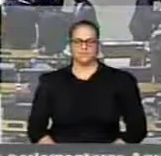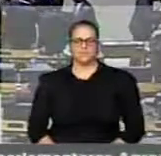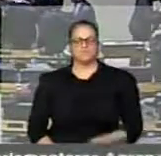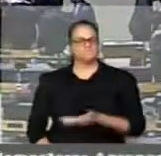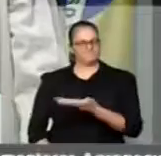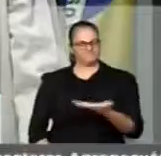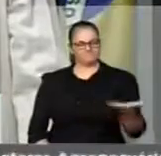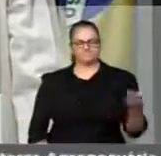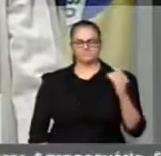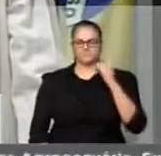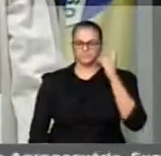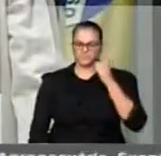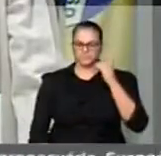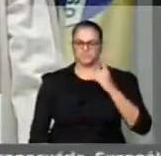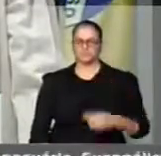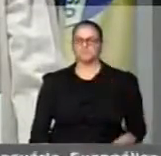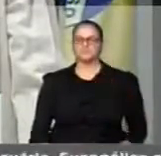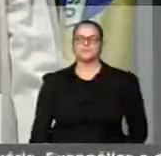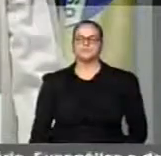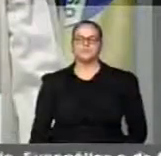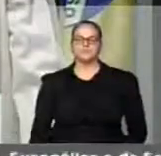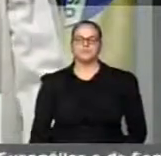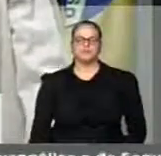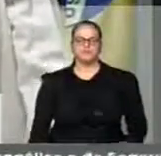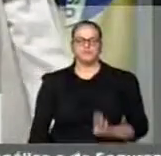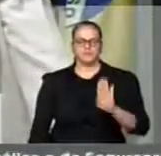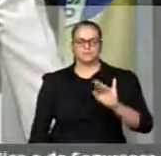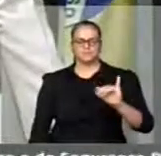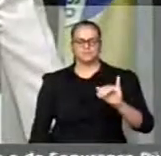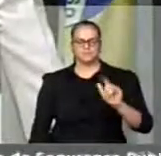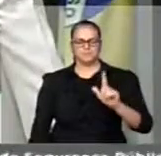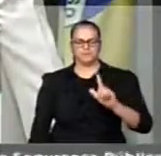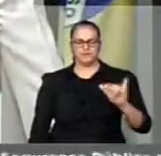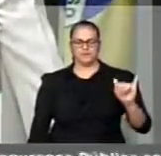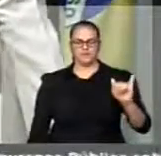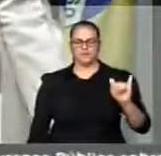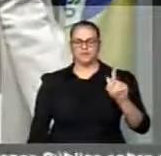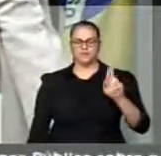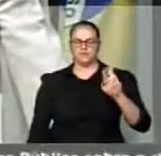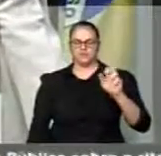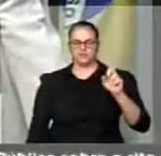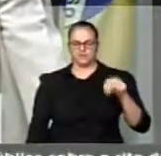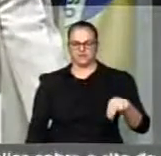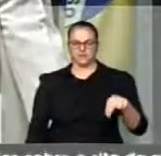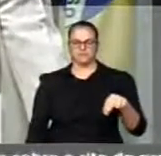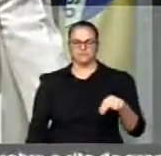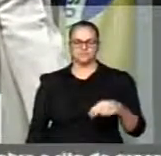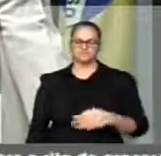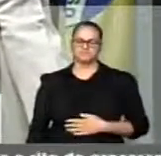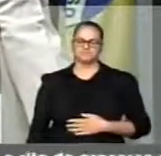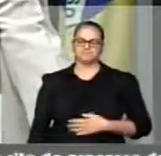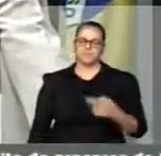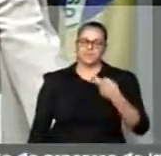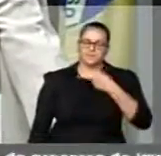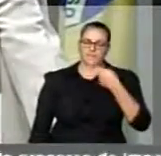como diria Billy Blanco, o que dá para rir, dá para